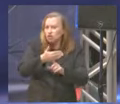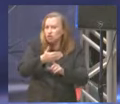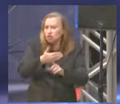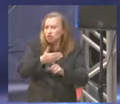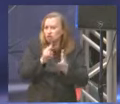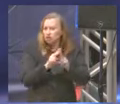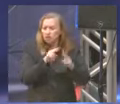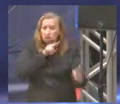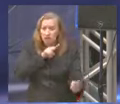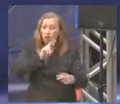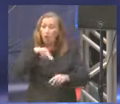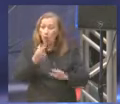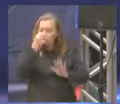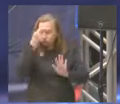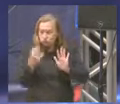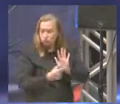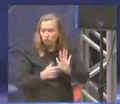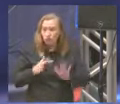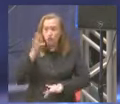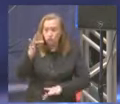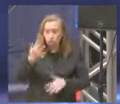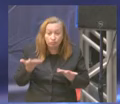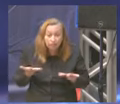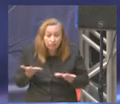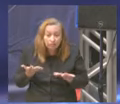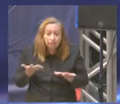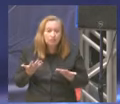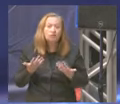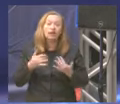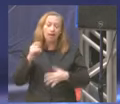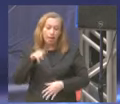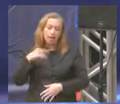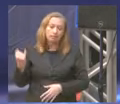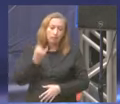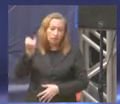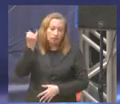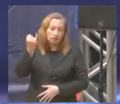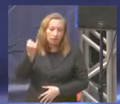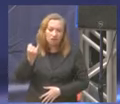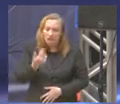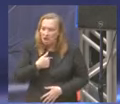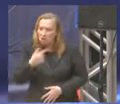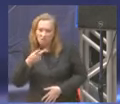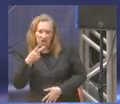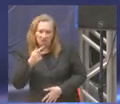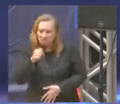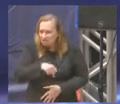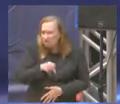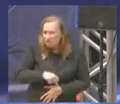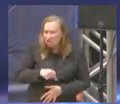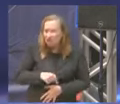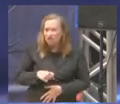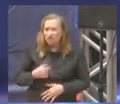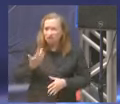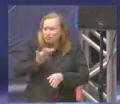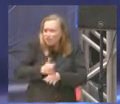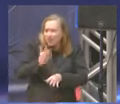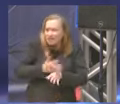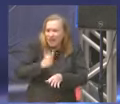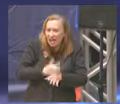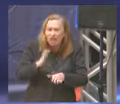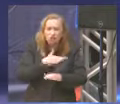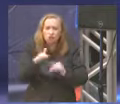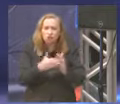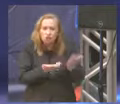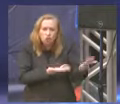ou inteligência artificial no futuro? Isso é bastante importante, né? Eu não estou falando aqui de treinar todos os jovens